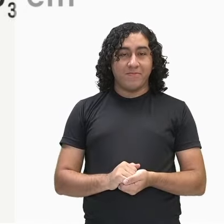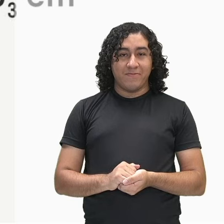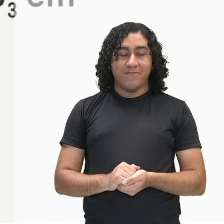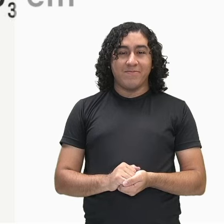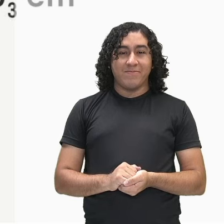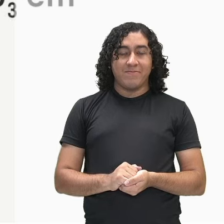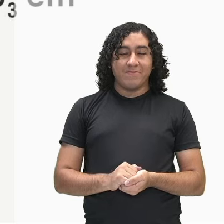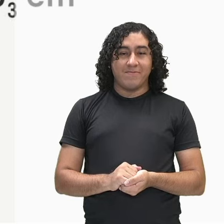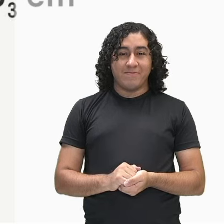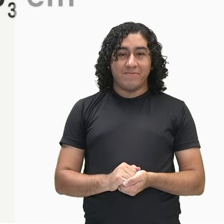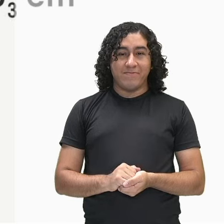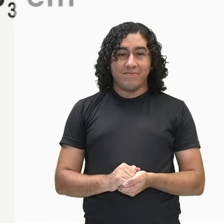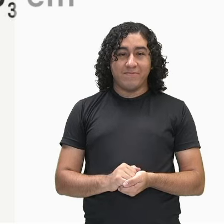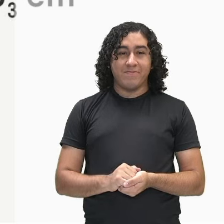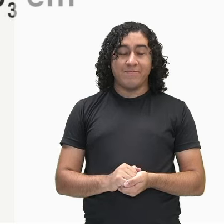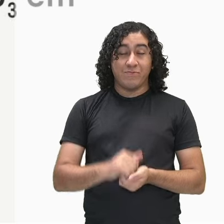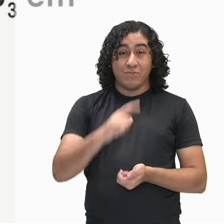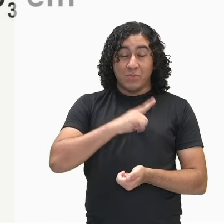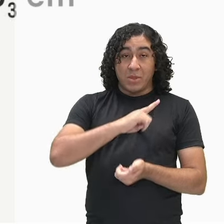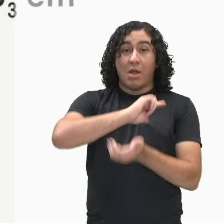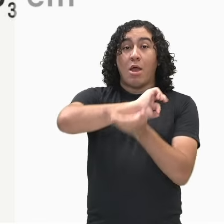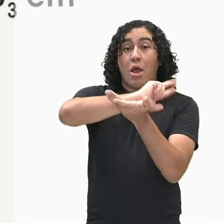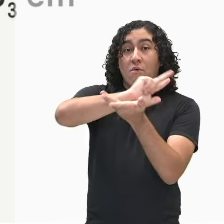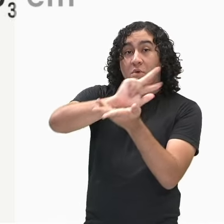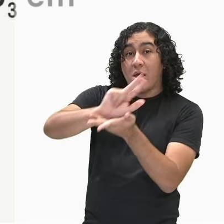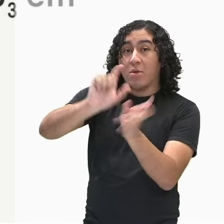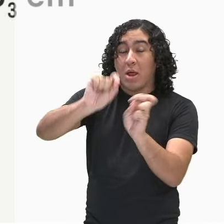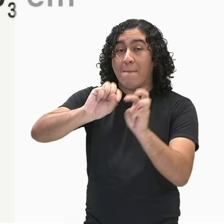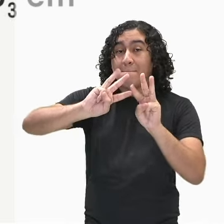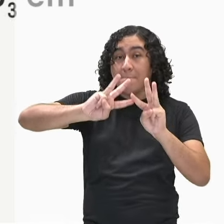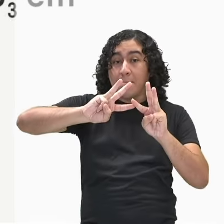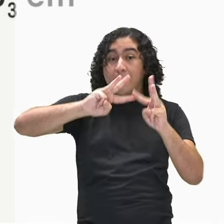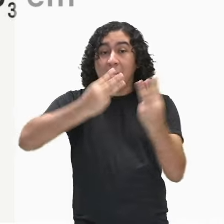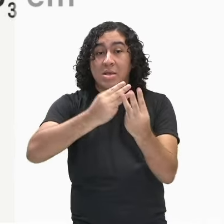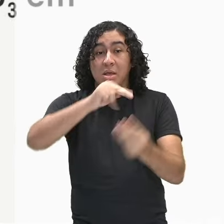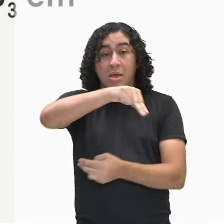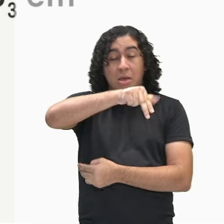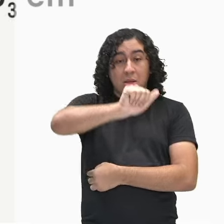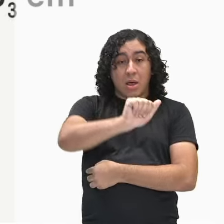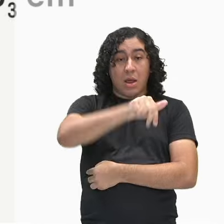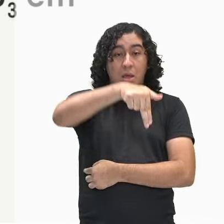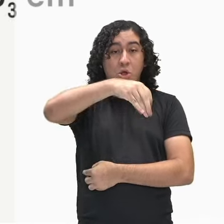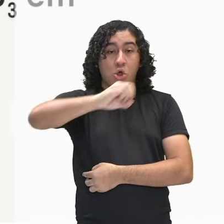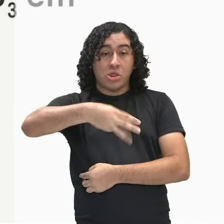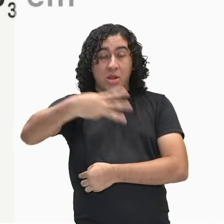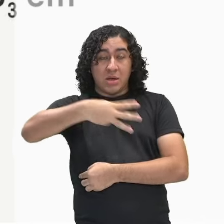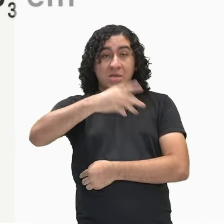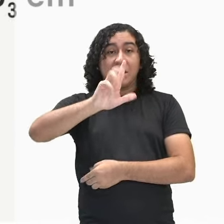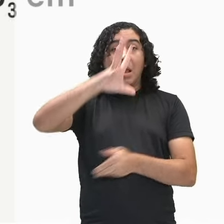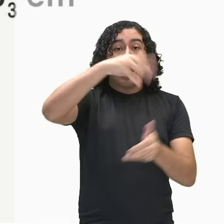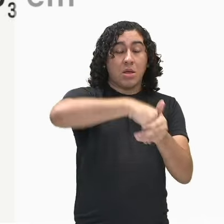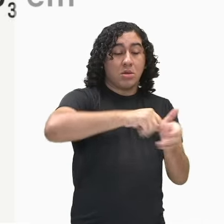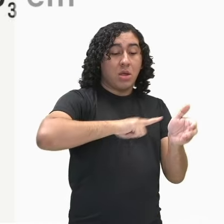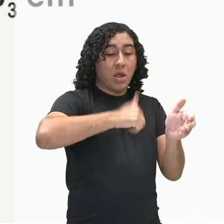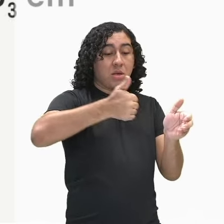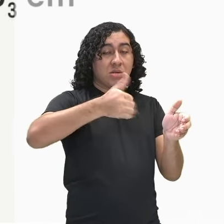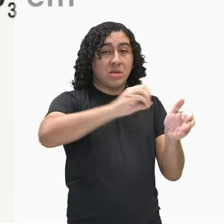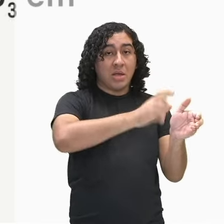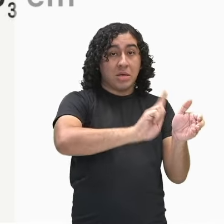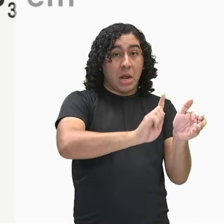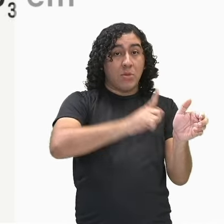dissolvendo-se diferentes massas de NaNO3 em 100 gramas de água. Então eu tenho 6 frascos,